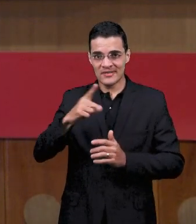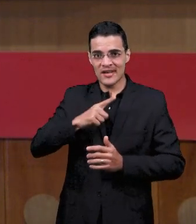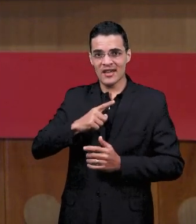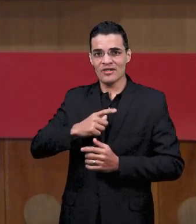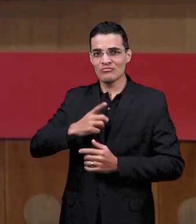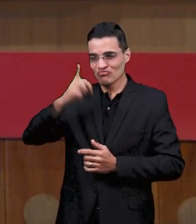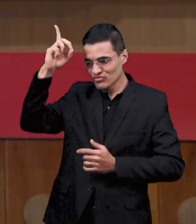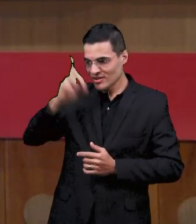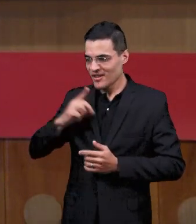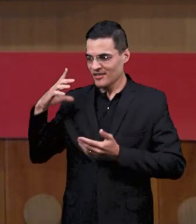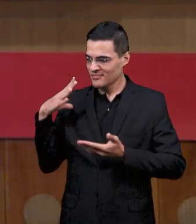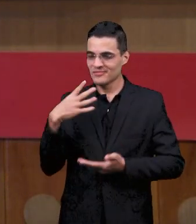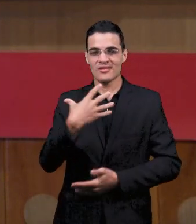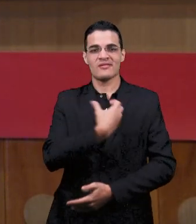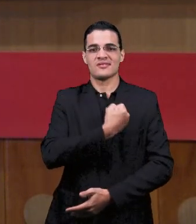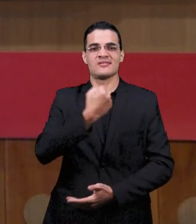breve,